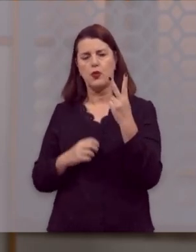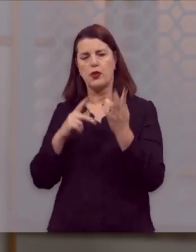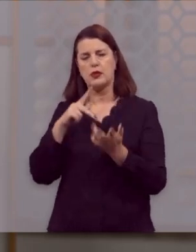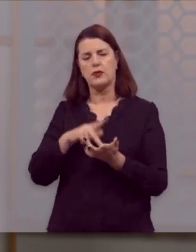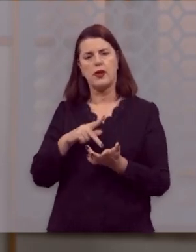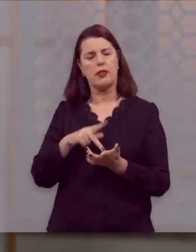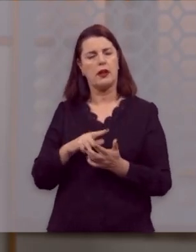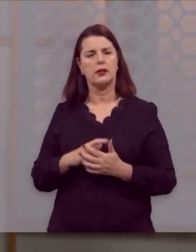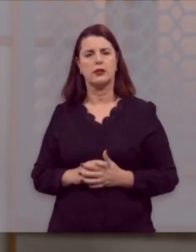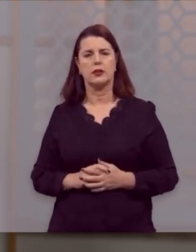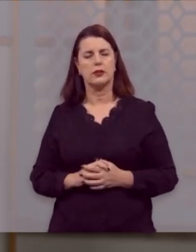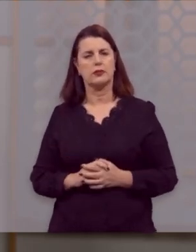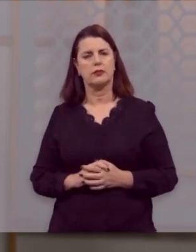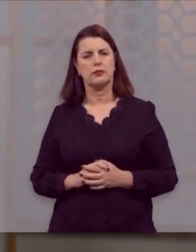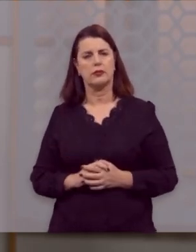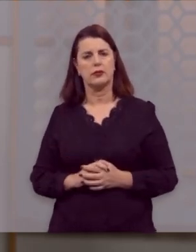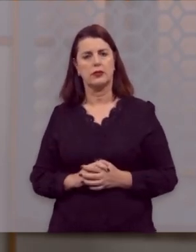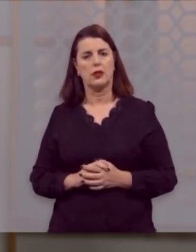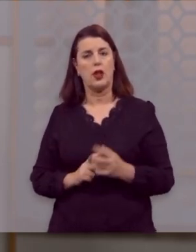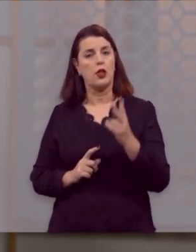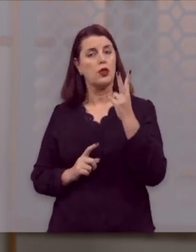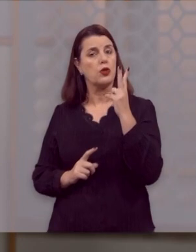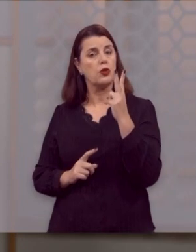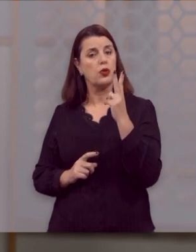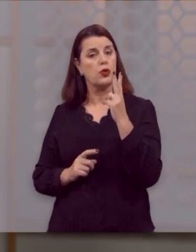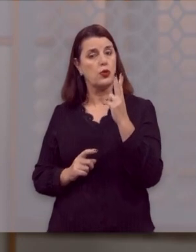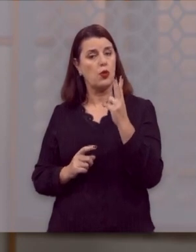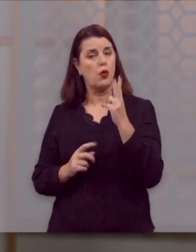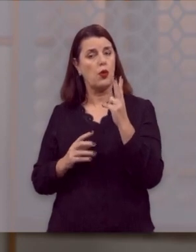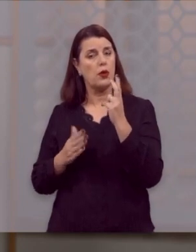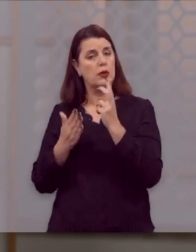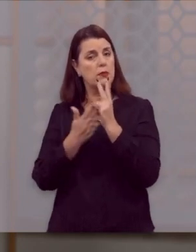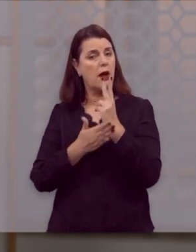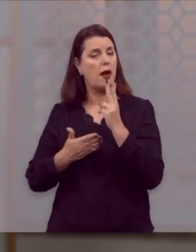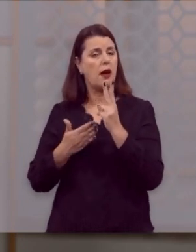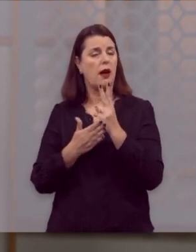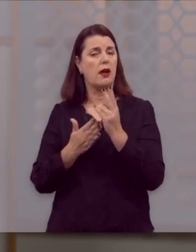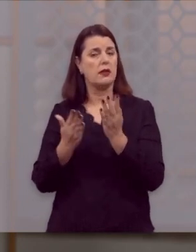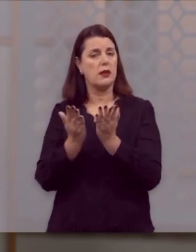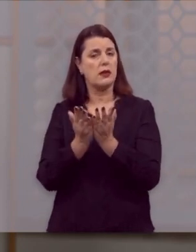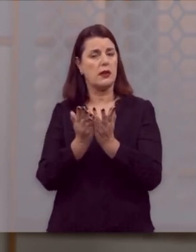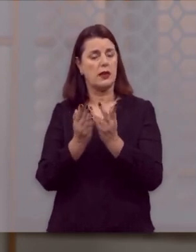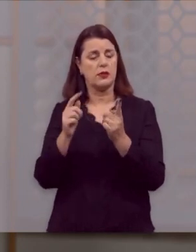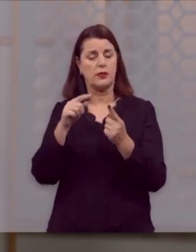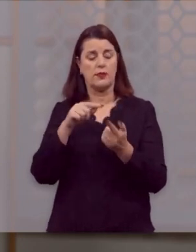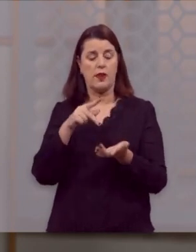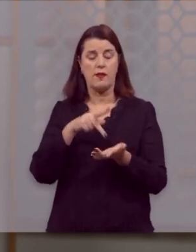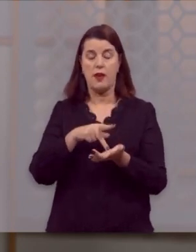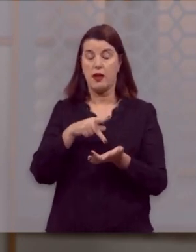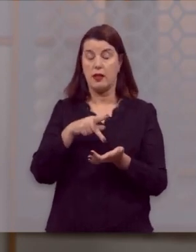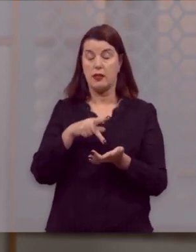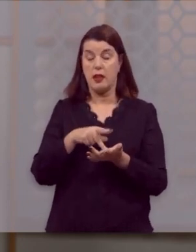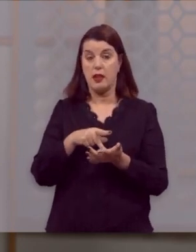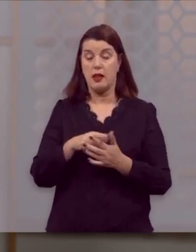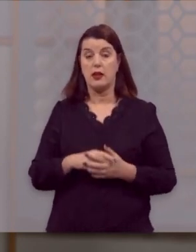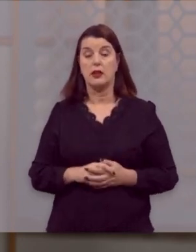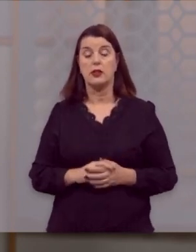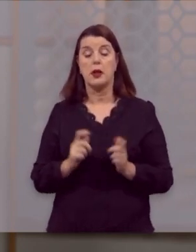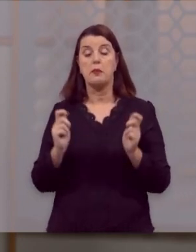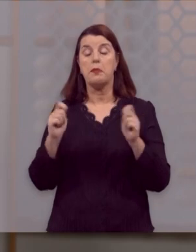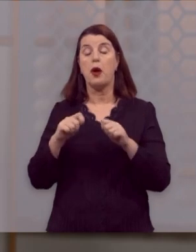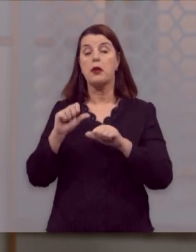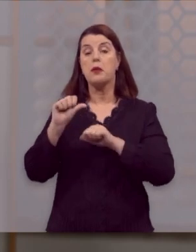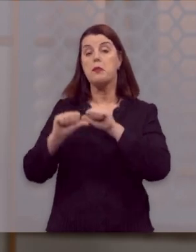estas duas verdades magnas, estes dois pilares do cristianismo, verdades